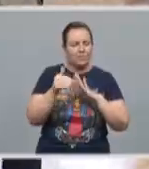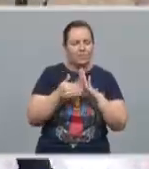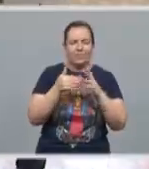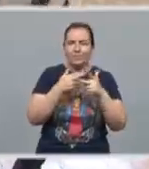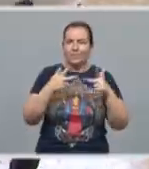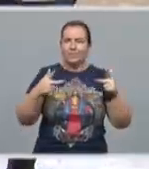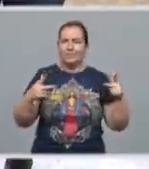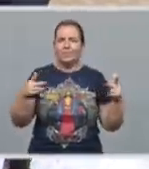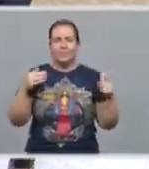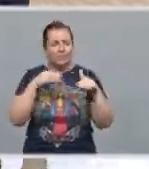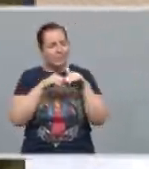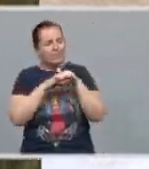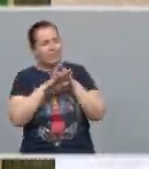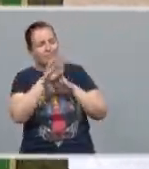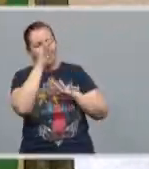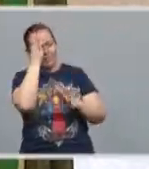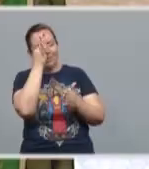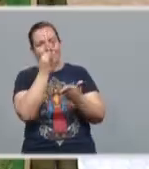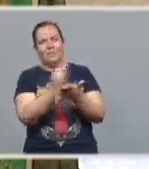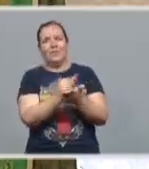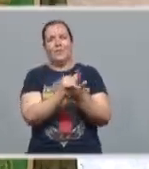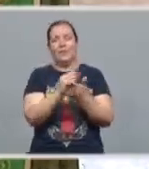e guardar a fé,